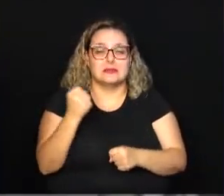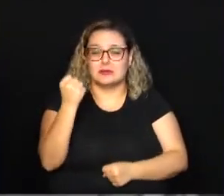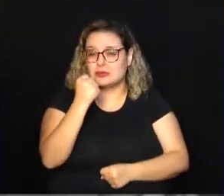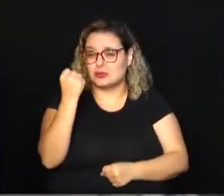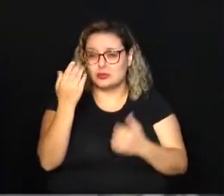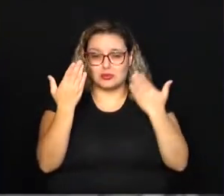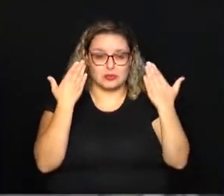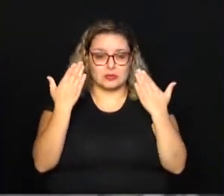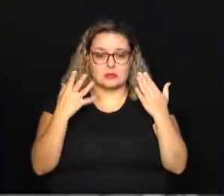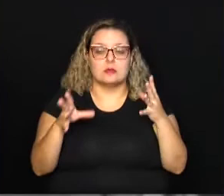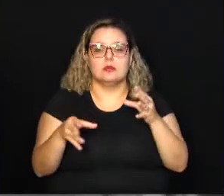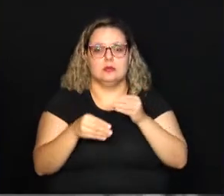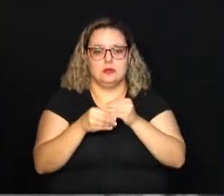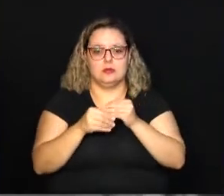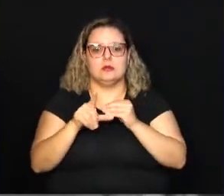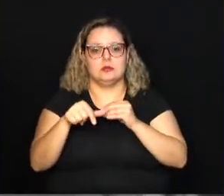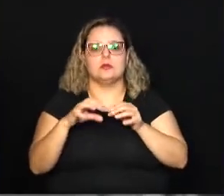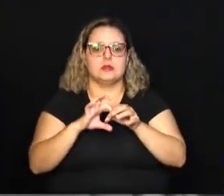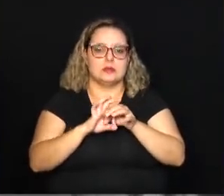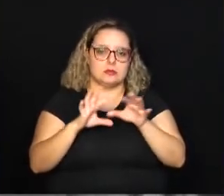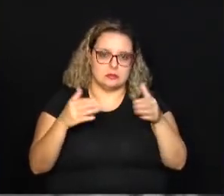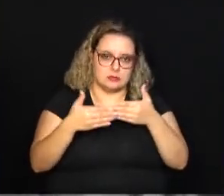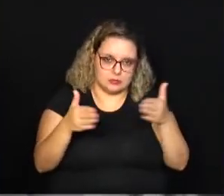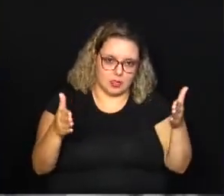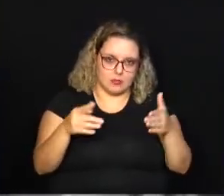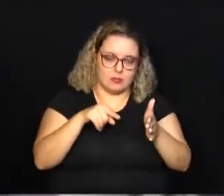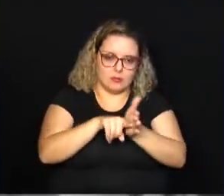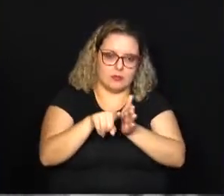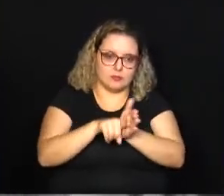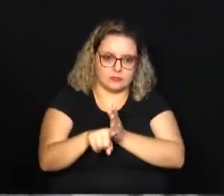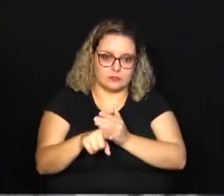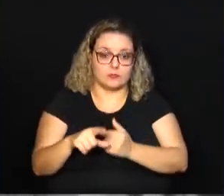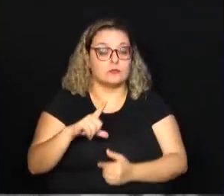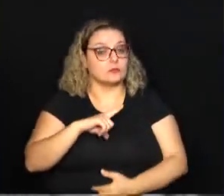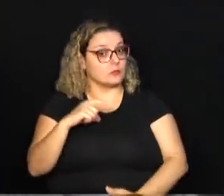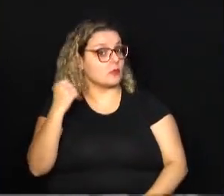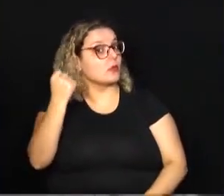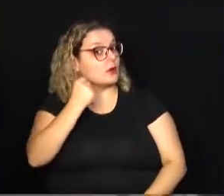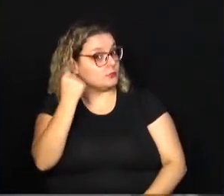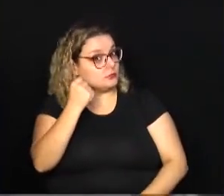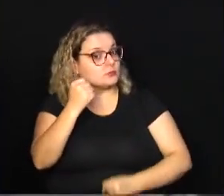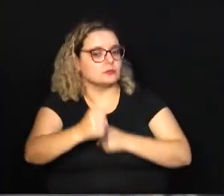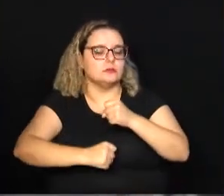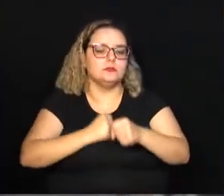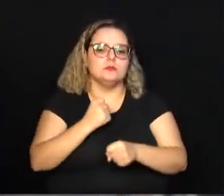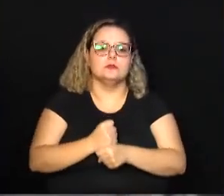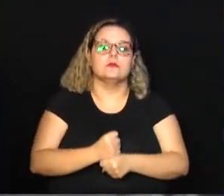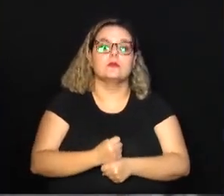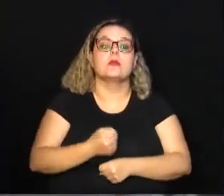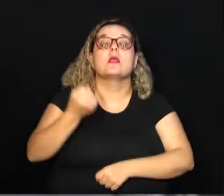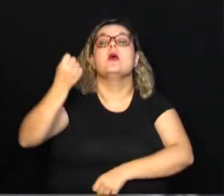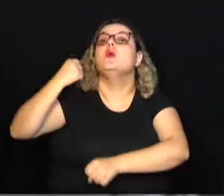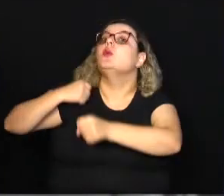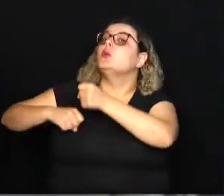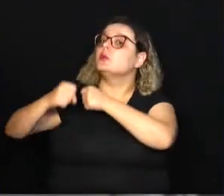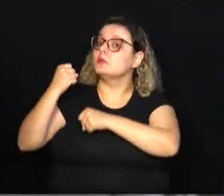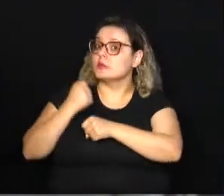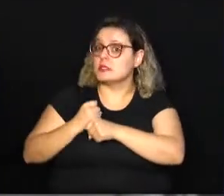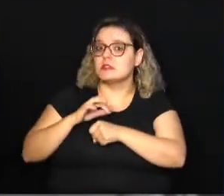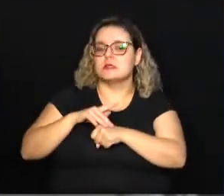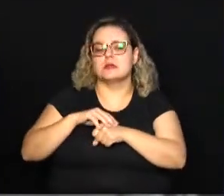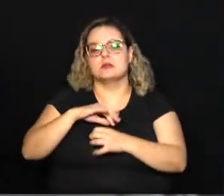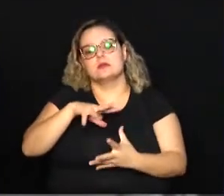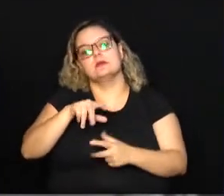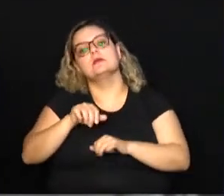minha fala, depois eu abro para a pergunta, nós temos um agravante desse ano aqui. O ano passado, a pandemia transcorreu com todo